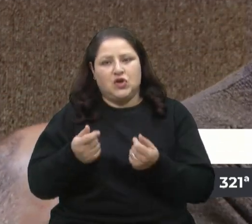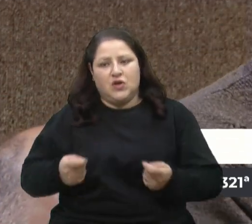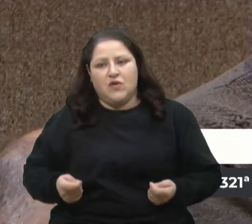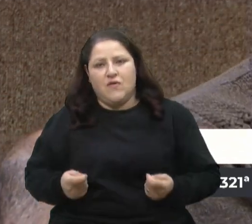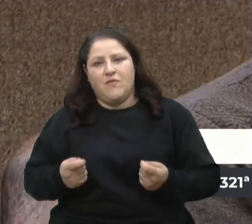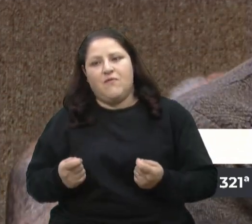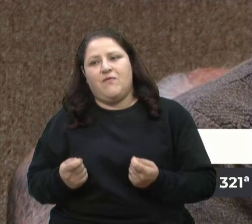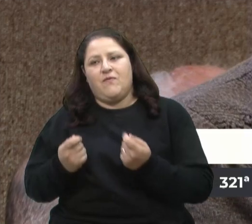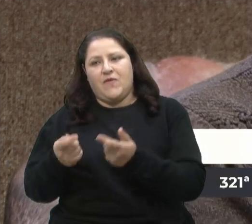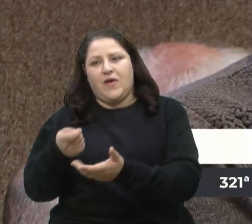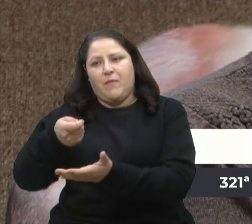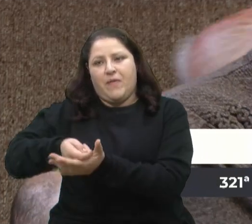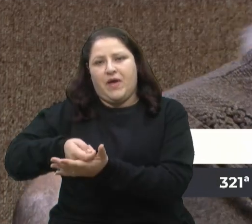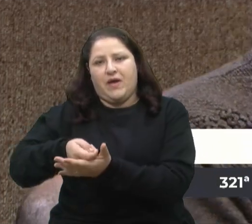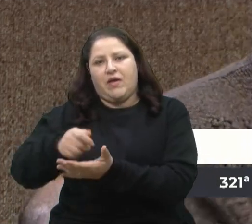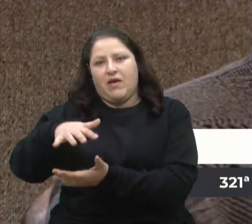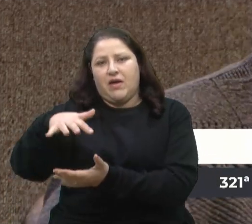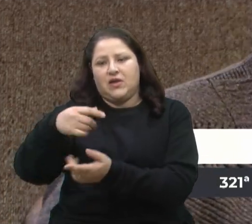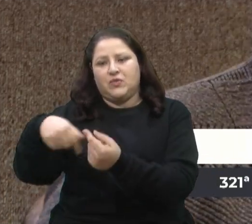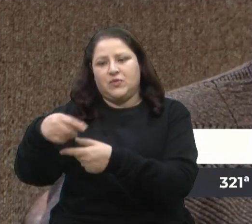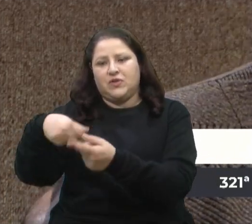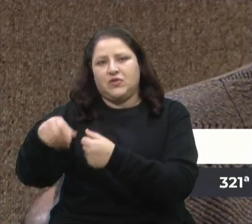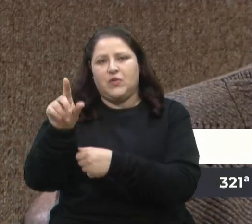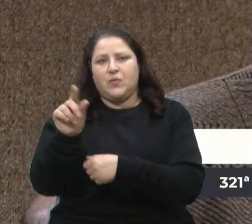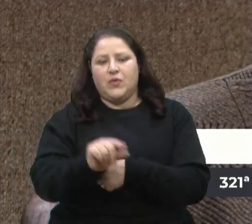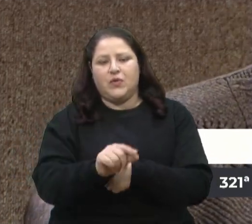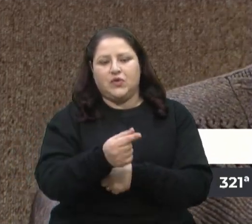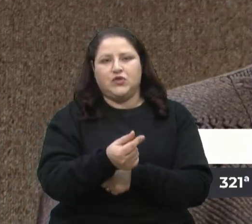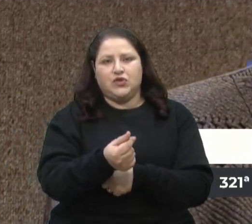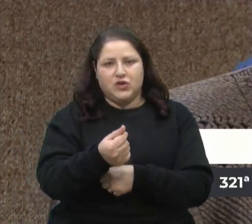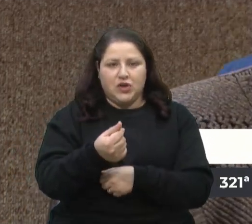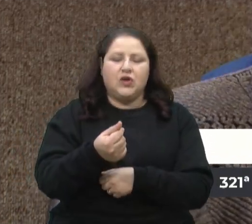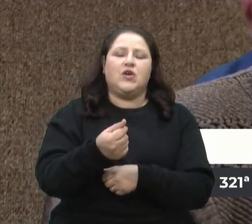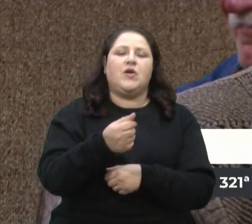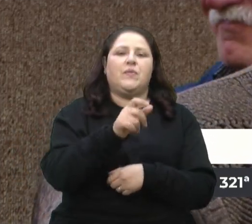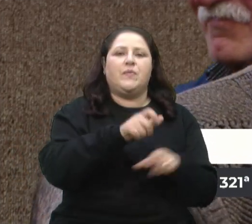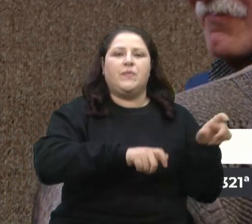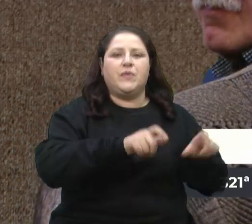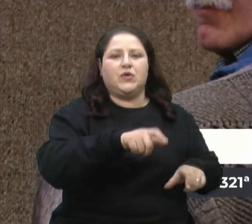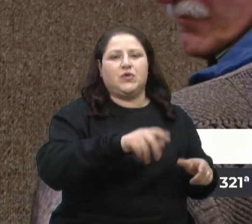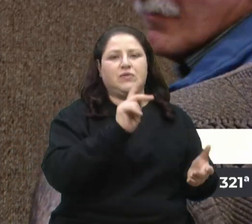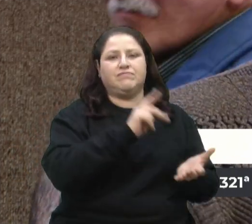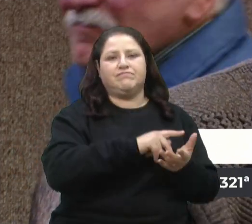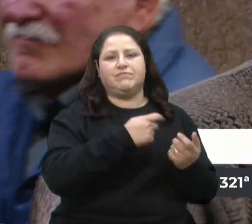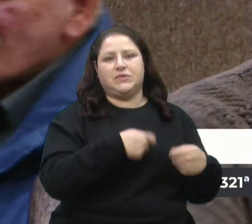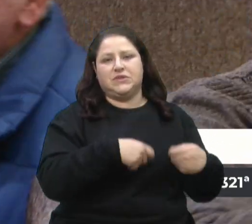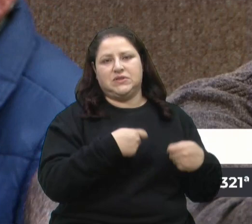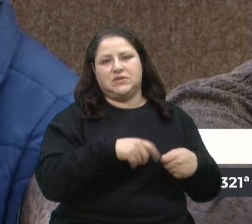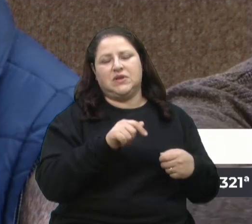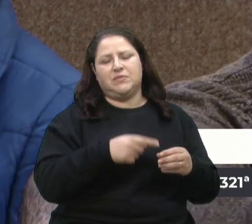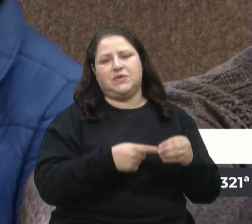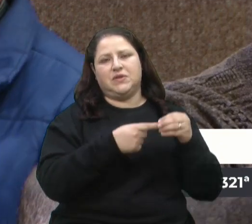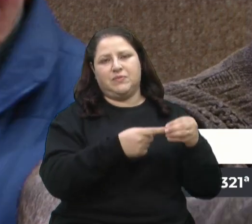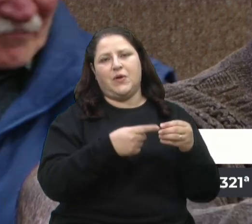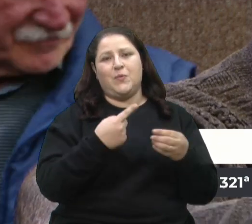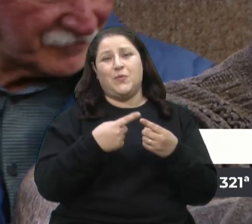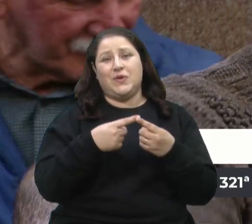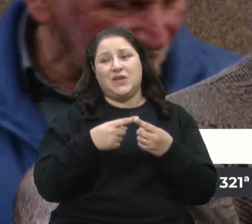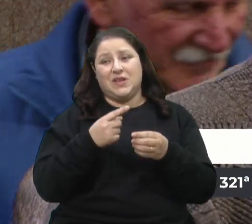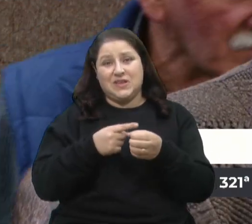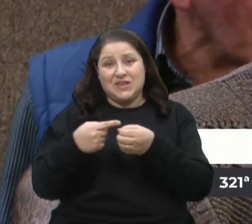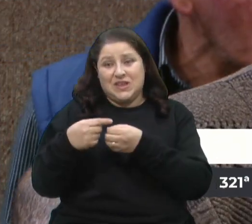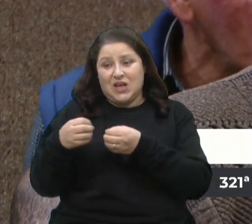pouco dinheiro indo para quem realmente precisa, porque é o essencial. Porque esses municípios